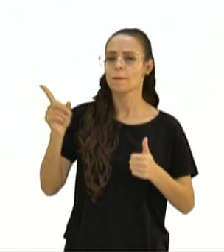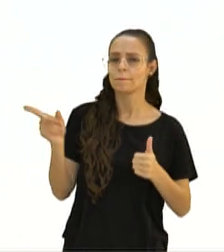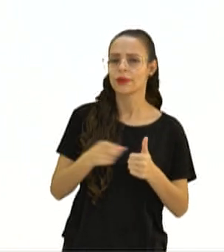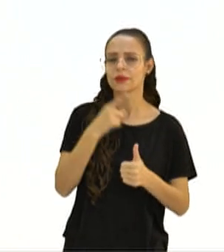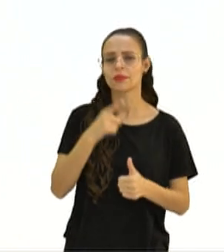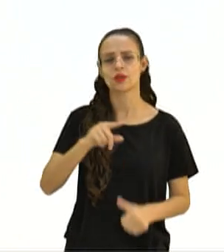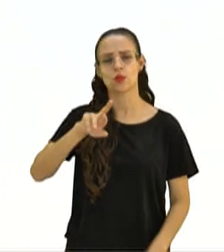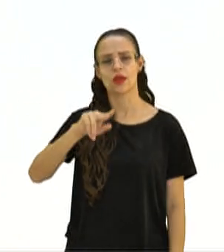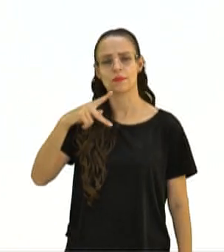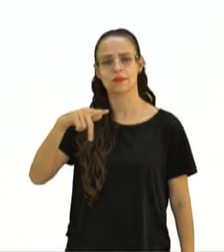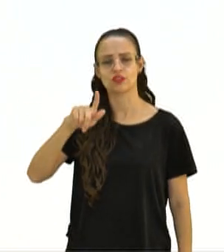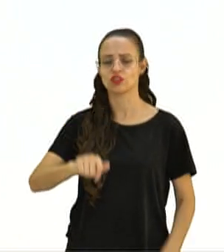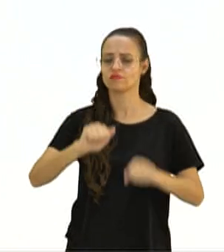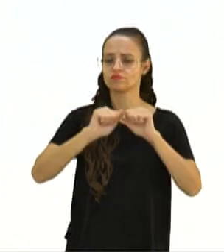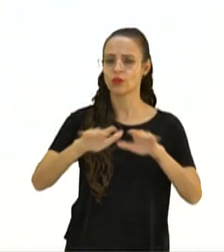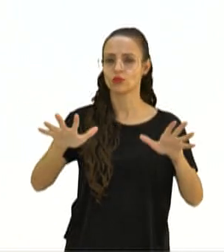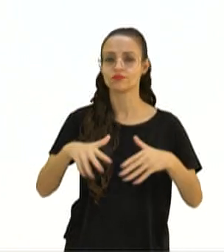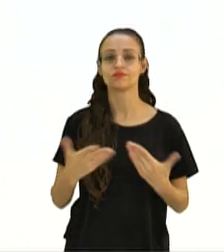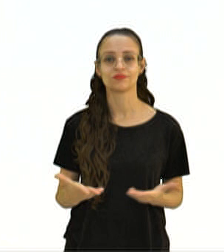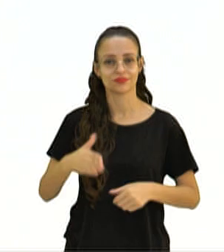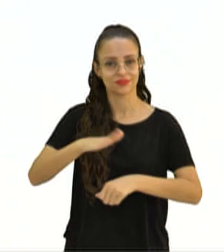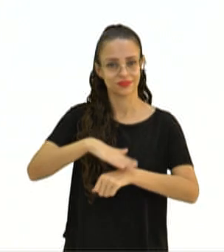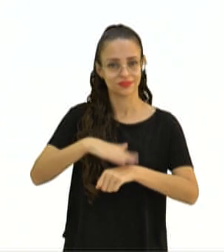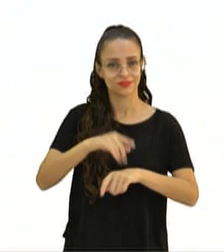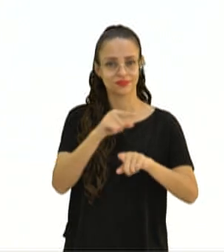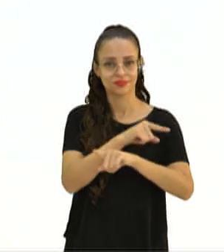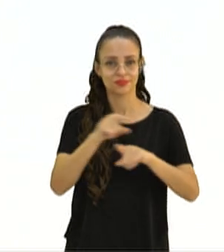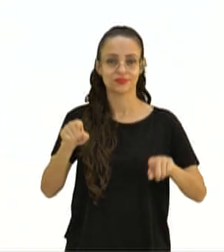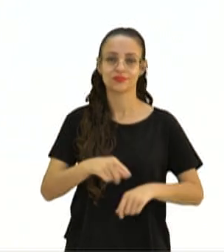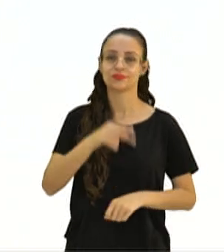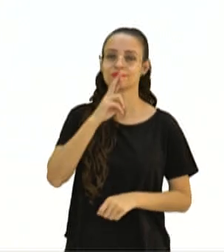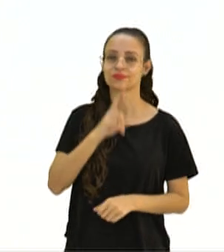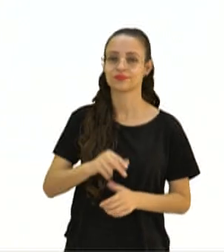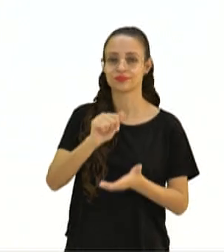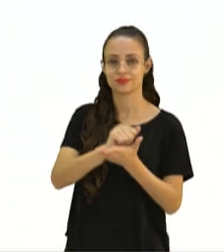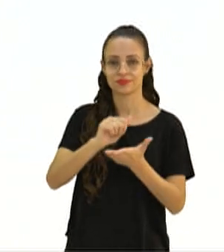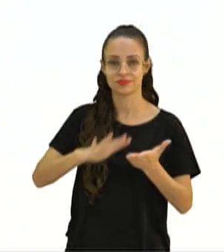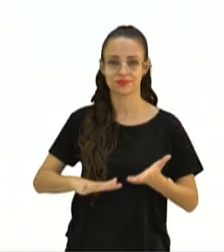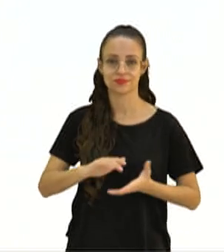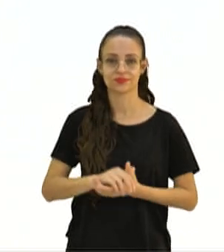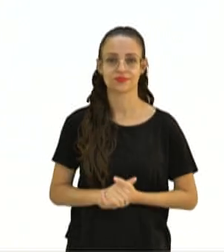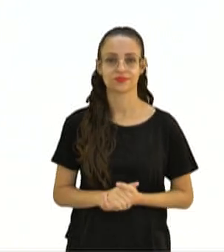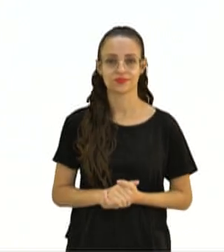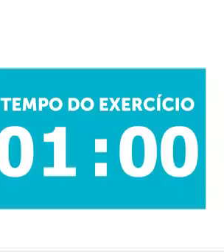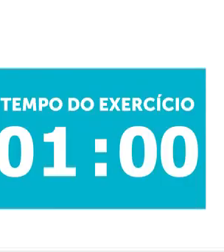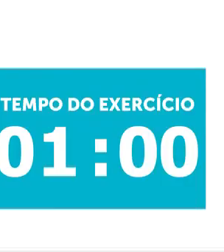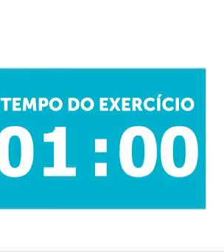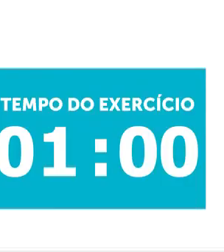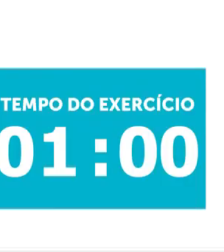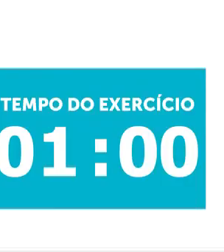de RPG de mesa lançado? Um tempinho aí para vocês realizar esse exercício e já voltamos.